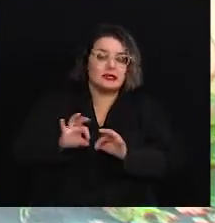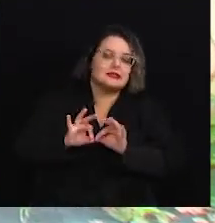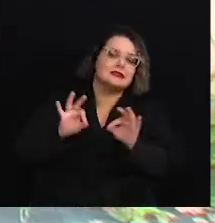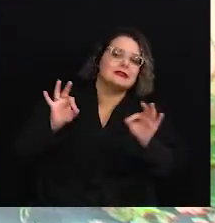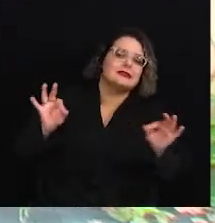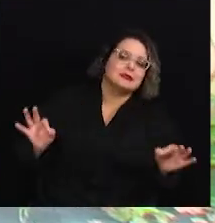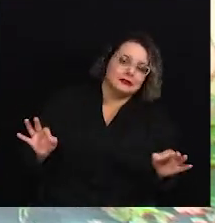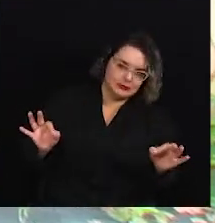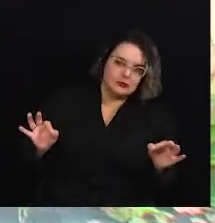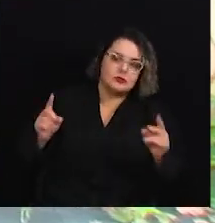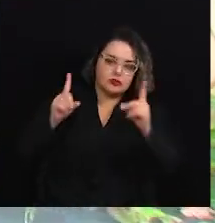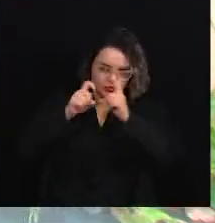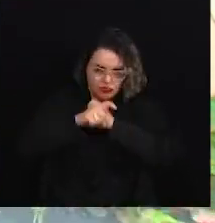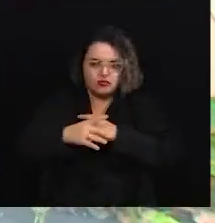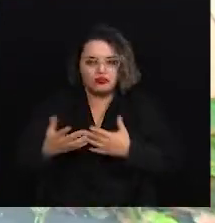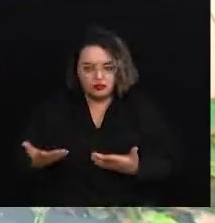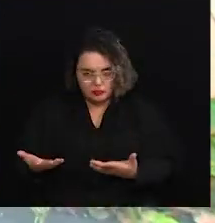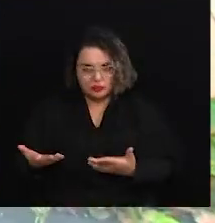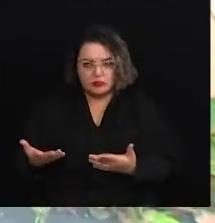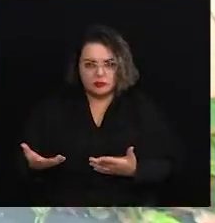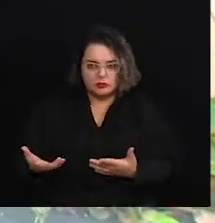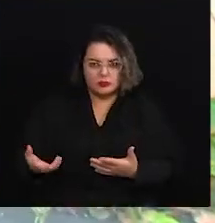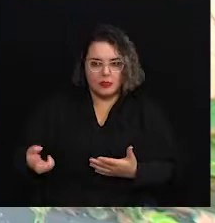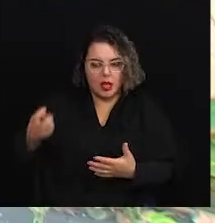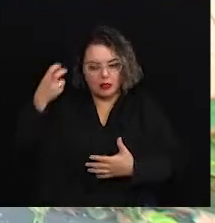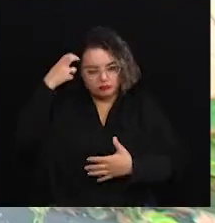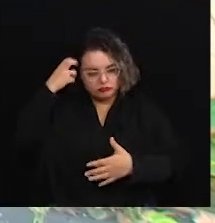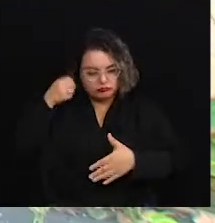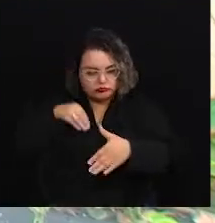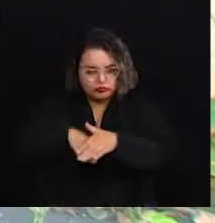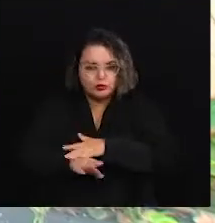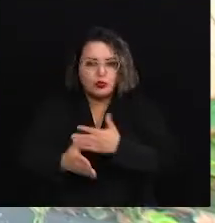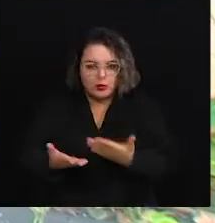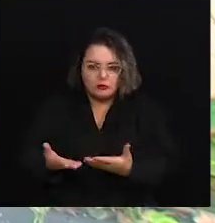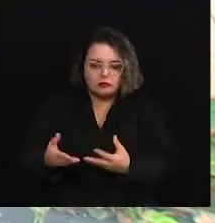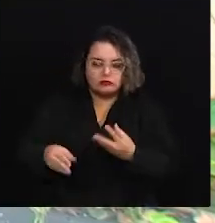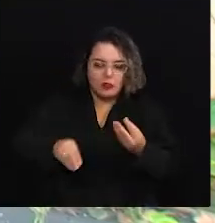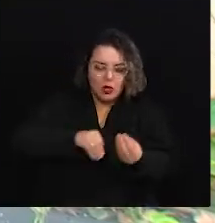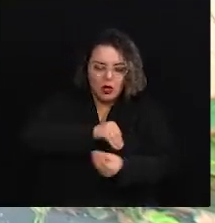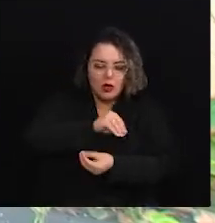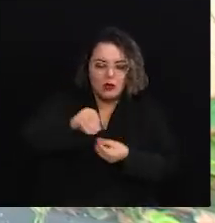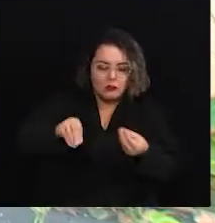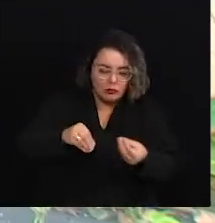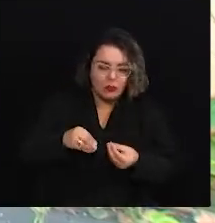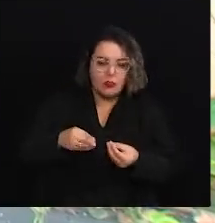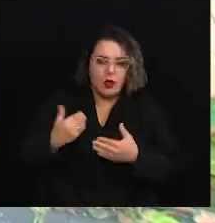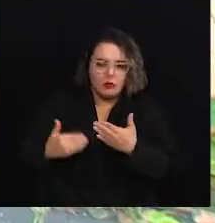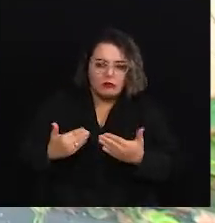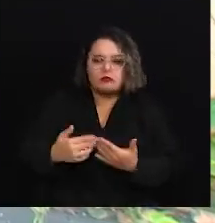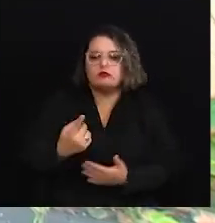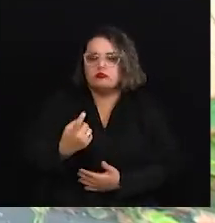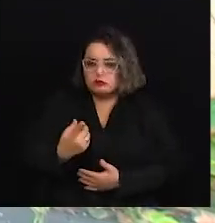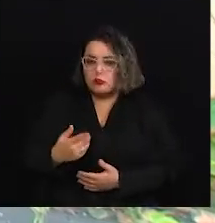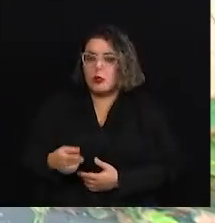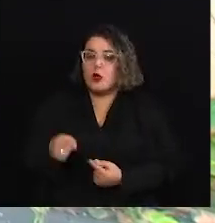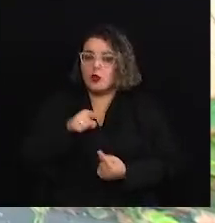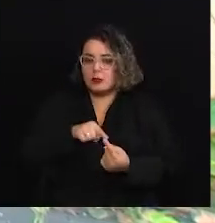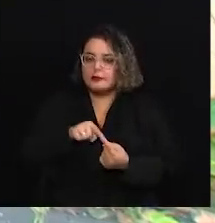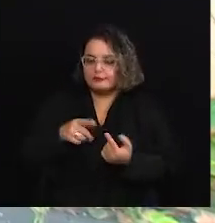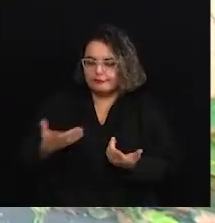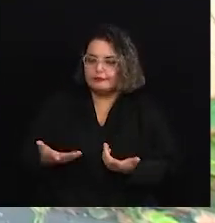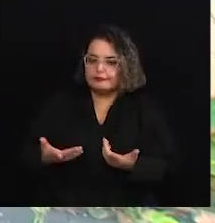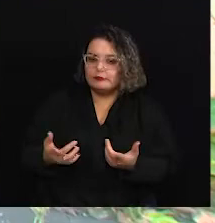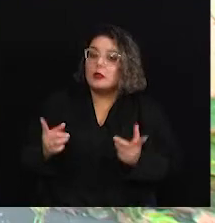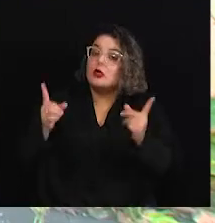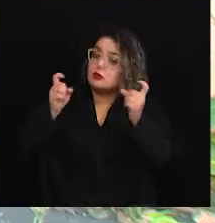é que essa distância dificulta esse processo de aculturamento das pessoas e todo mundo está envolvido por um processo único, por um único